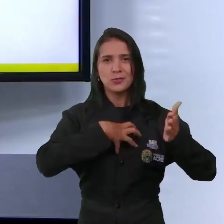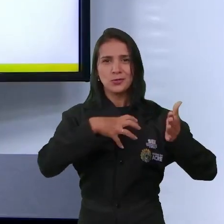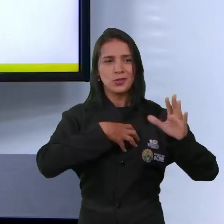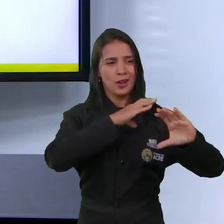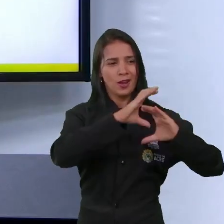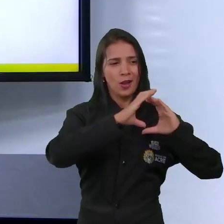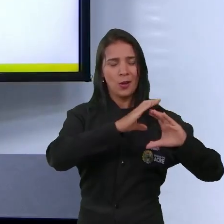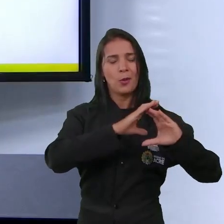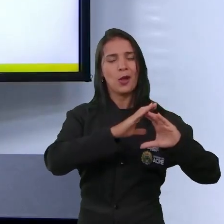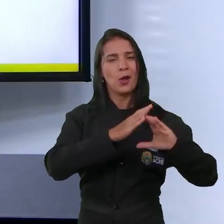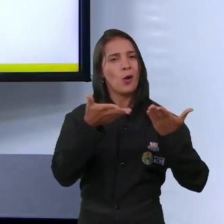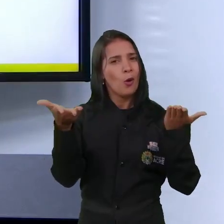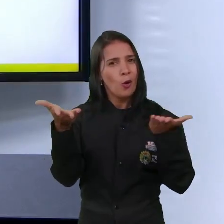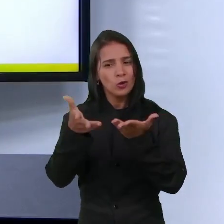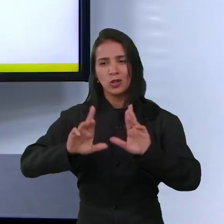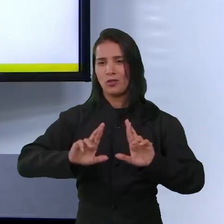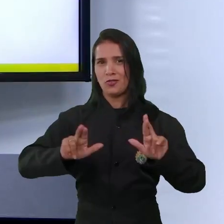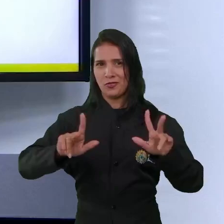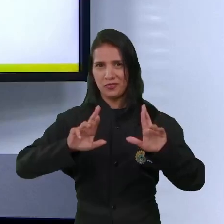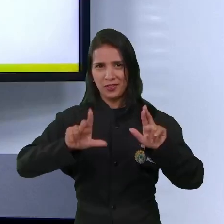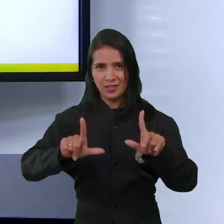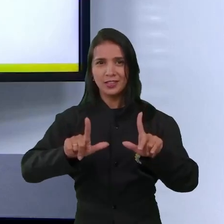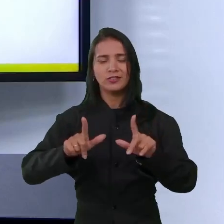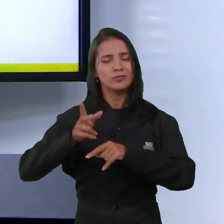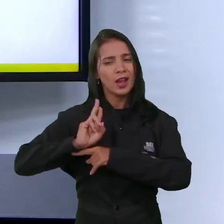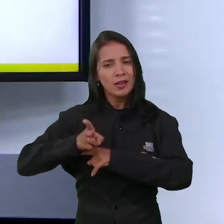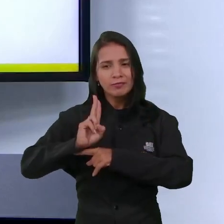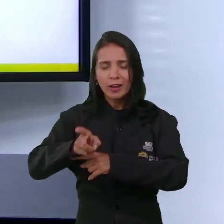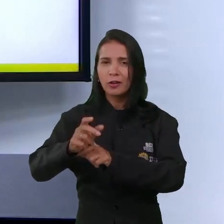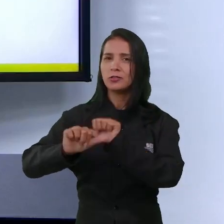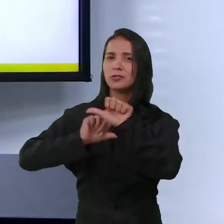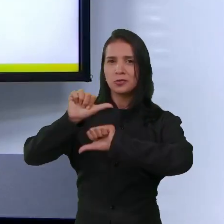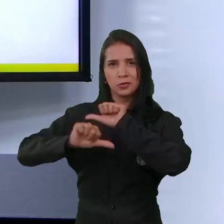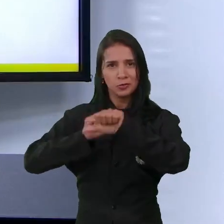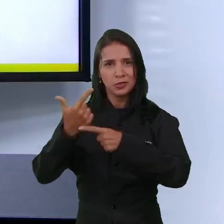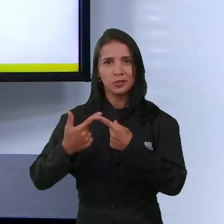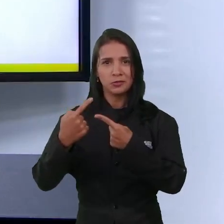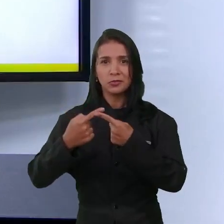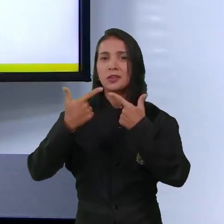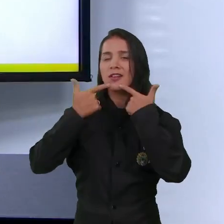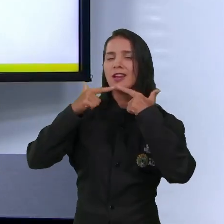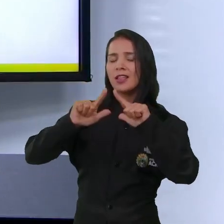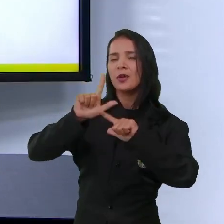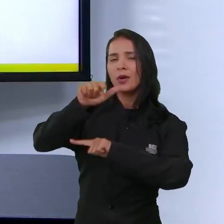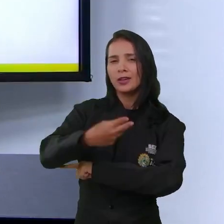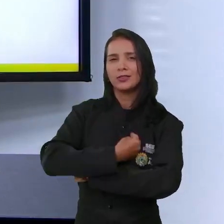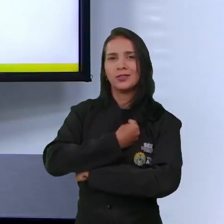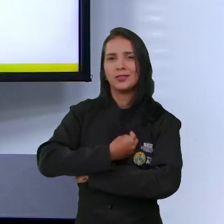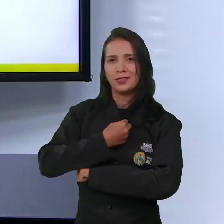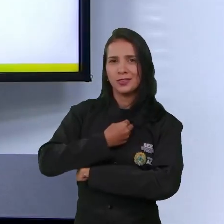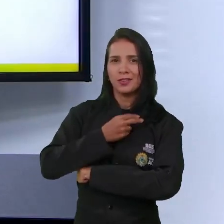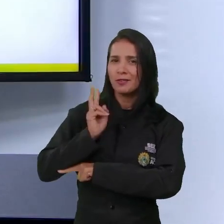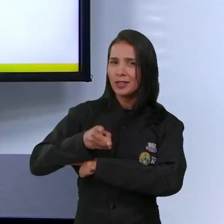diferente da de hoje, e assim por diante. Ou seja, a linguagem ela é um instrumento vivo.